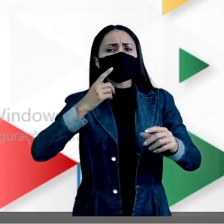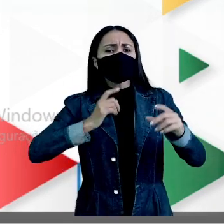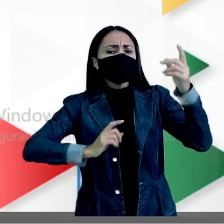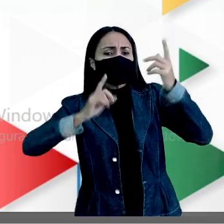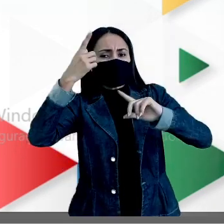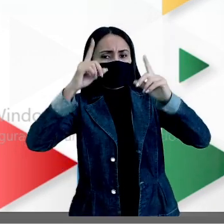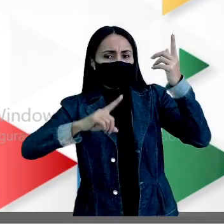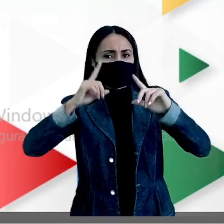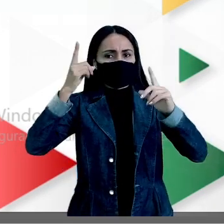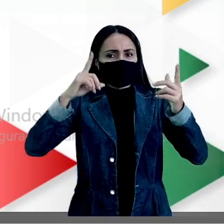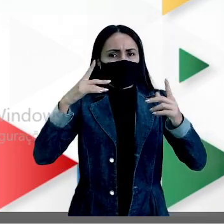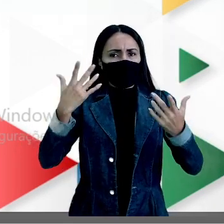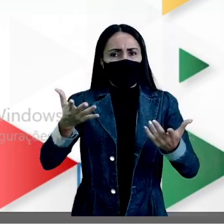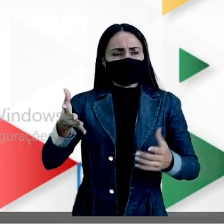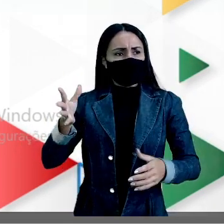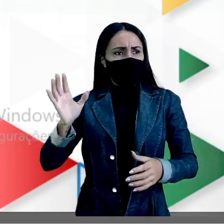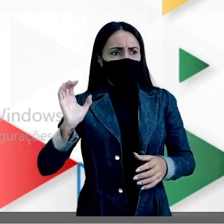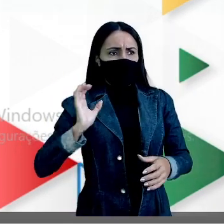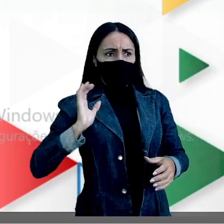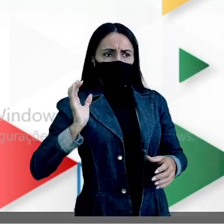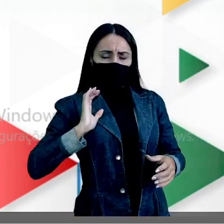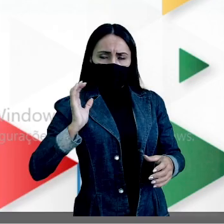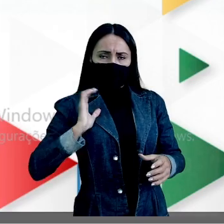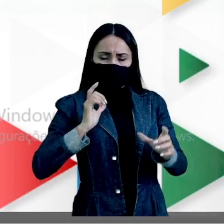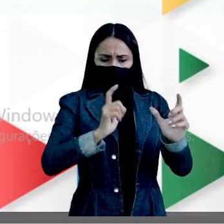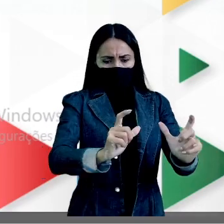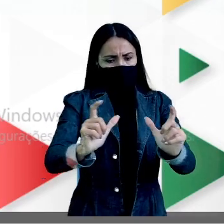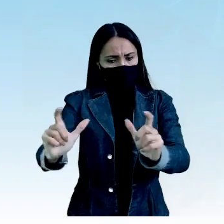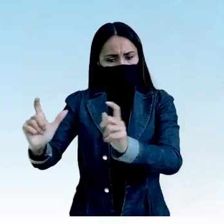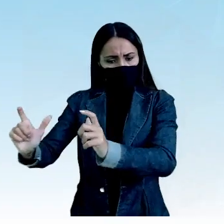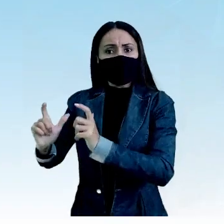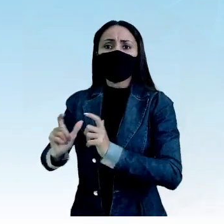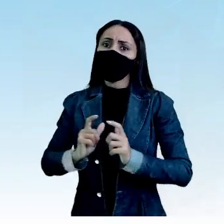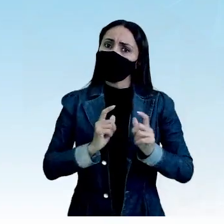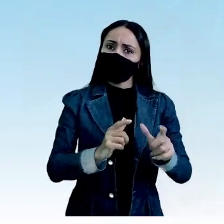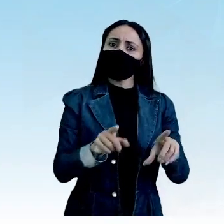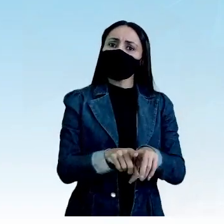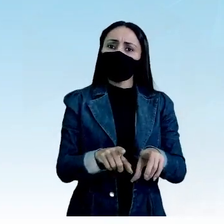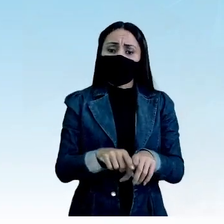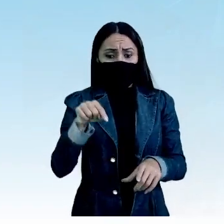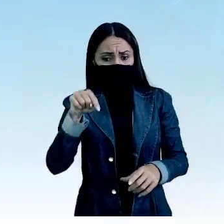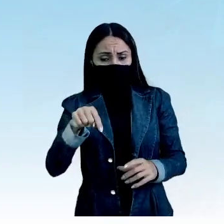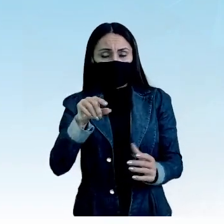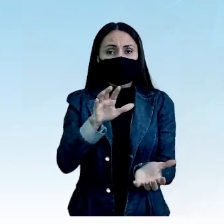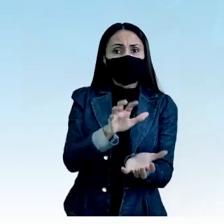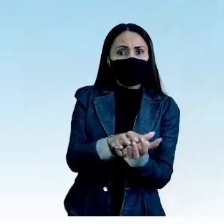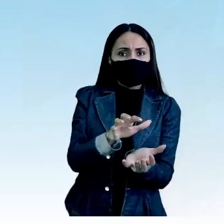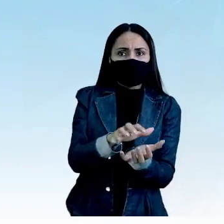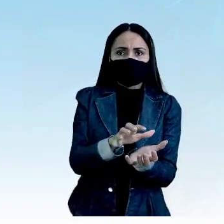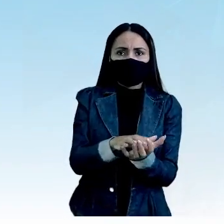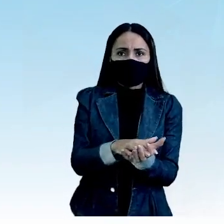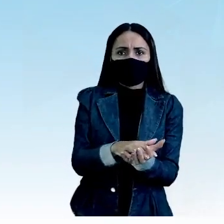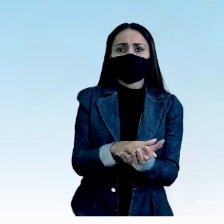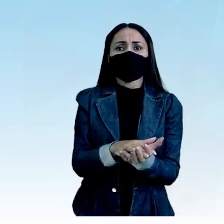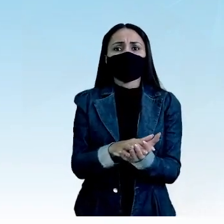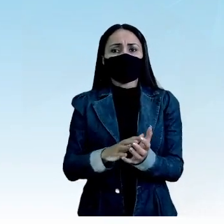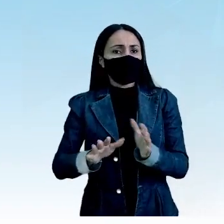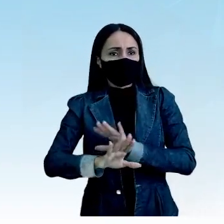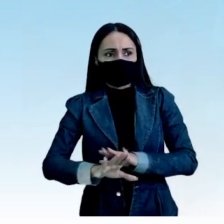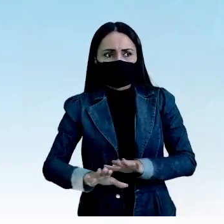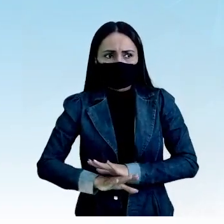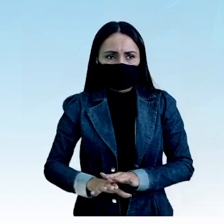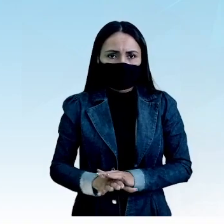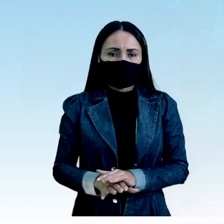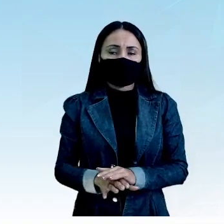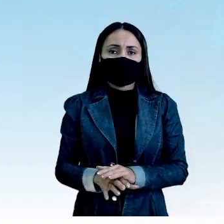mais elitizado em outros locais, que tem que se pagar para ir. E aqui em Pernambuco, ainda bem que há essa expressão popular. É